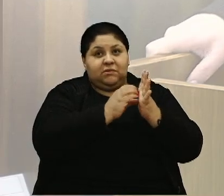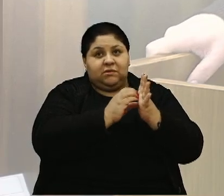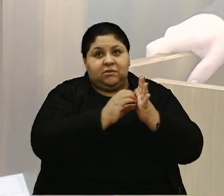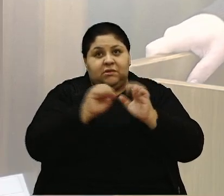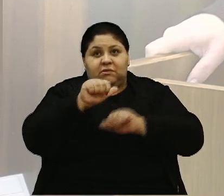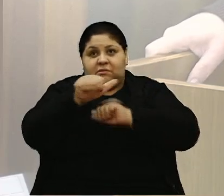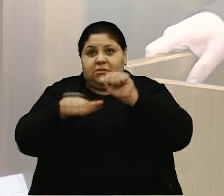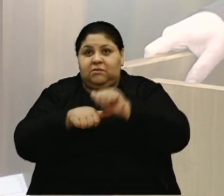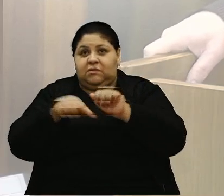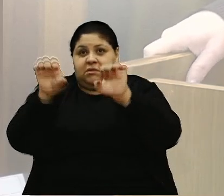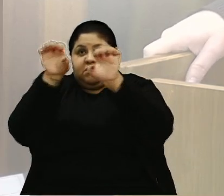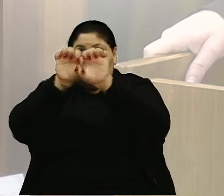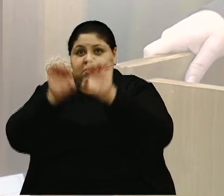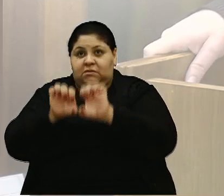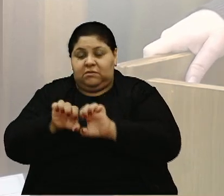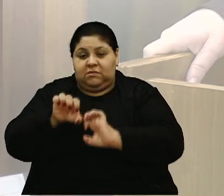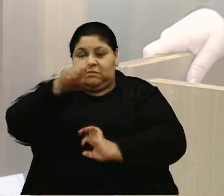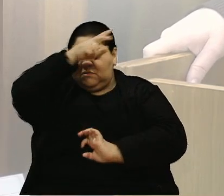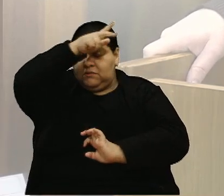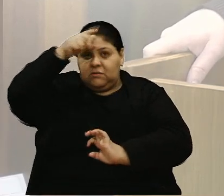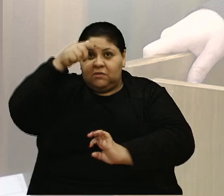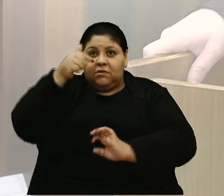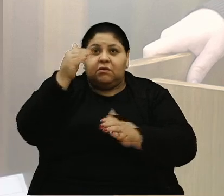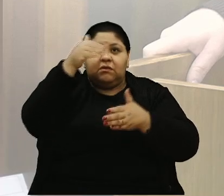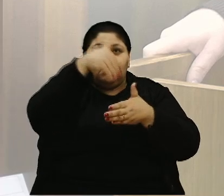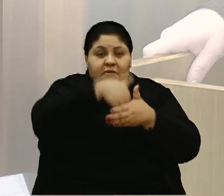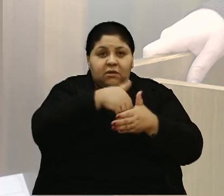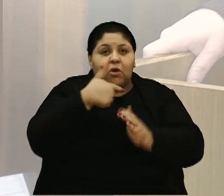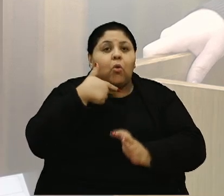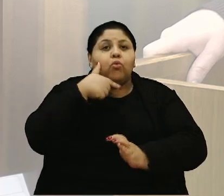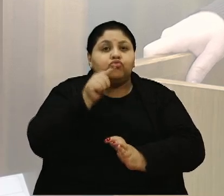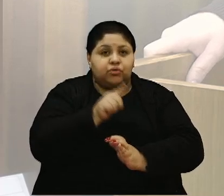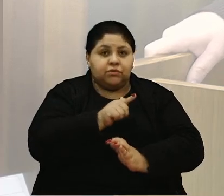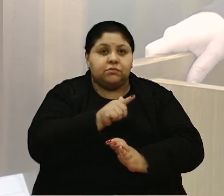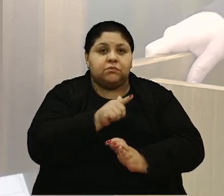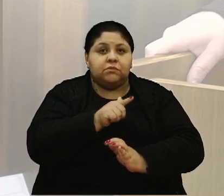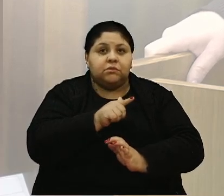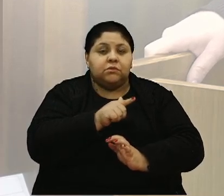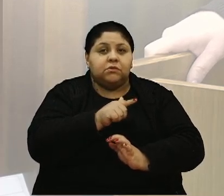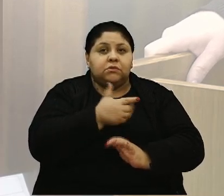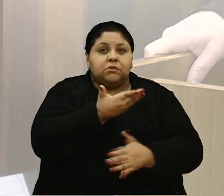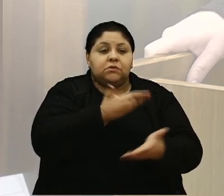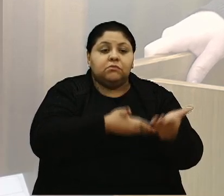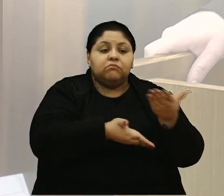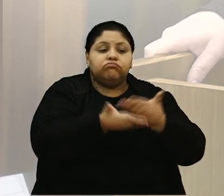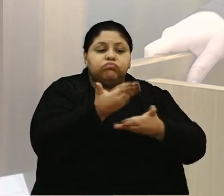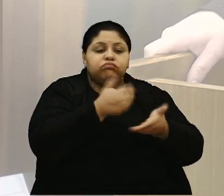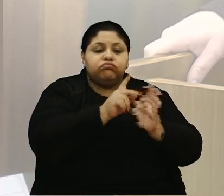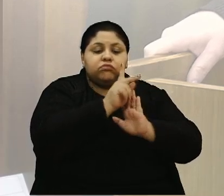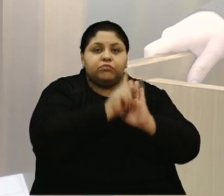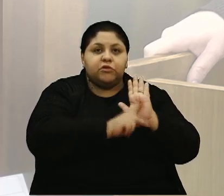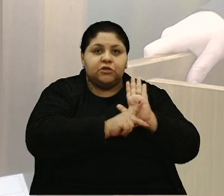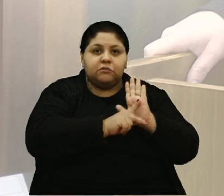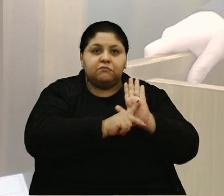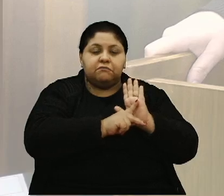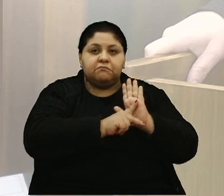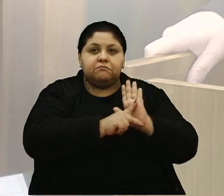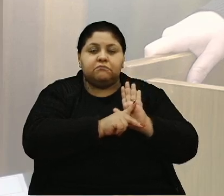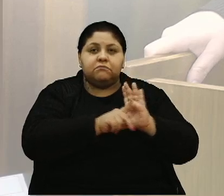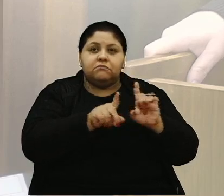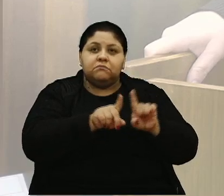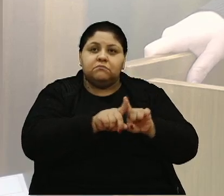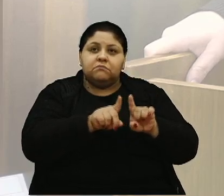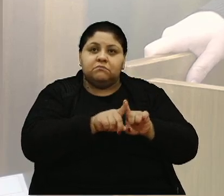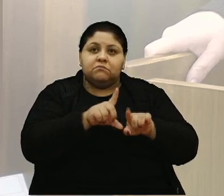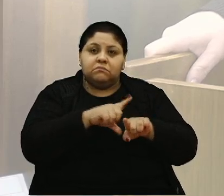do município. Então eu faço votos que a gente consiga tocar adiante esse projeto. Inclusive,